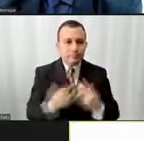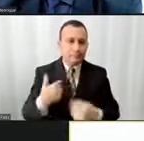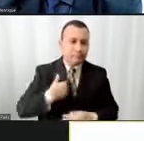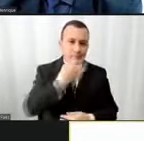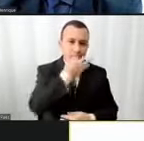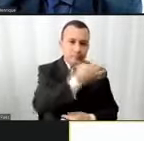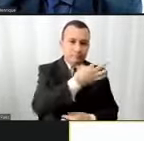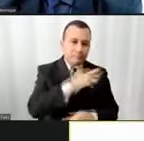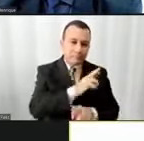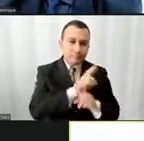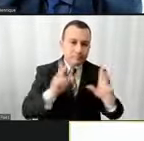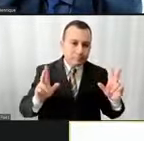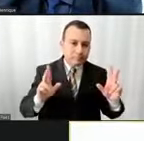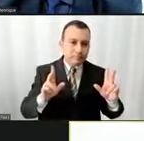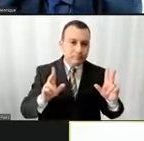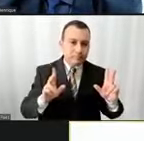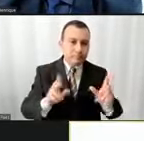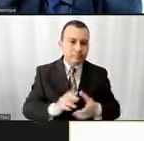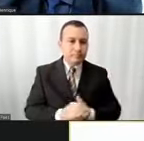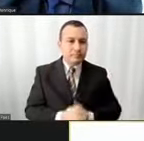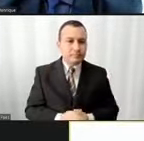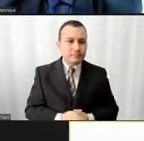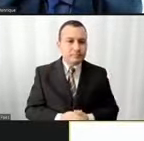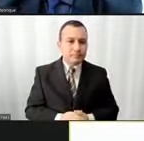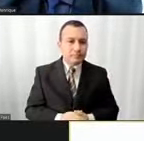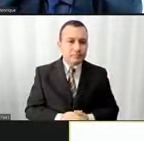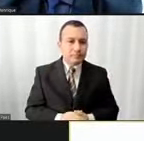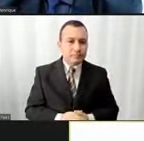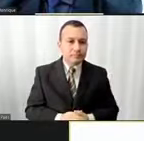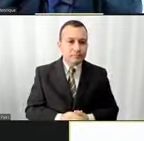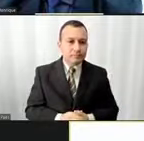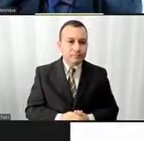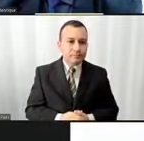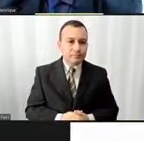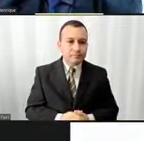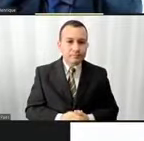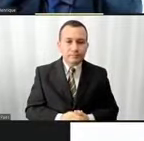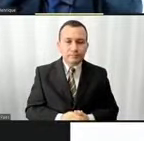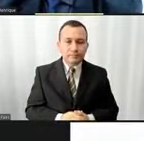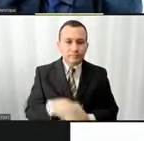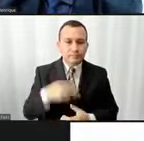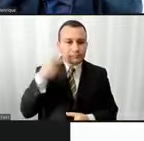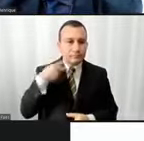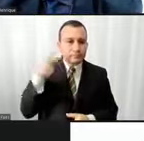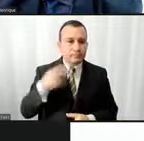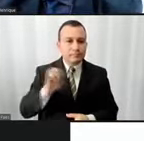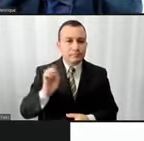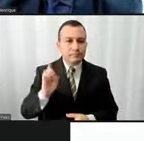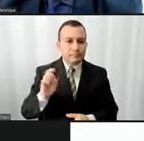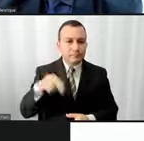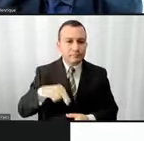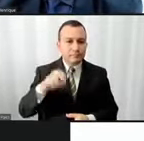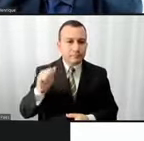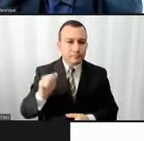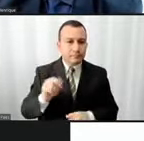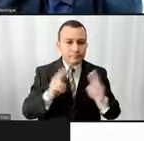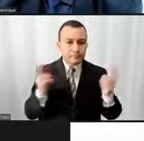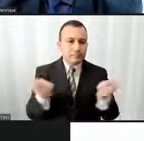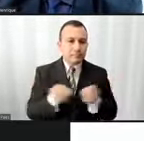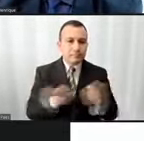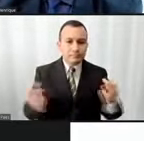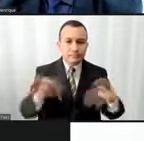Eu defendo essa. Para que ela não seja. Dos horrores. Edna, por gentileza, vereadora Edna, deixa eu terminar a sessão. Por